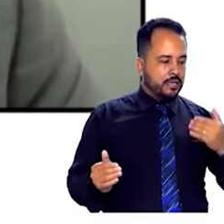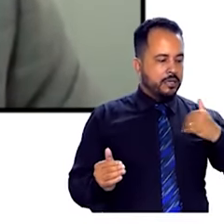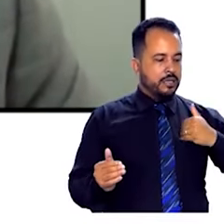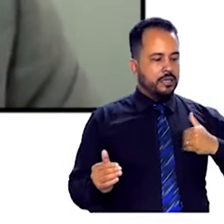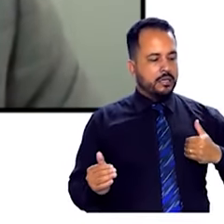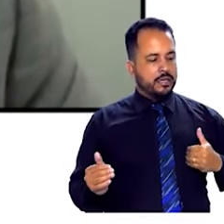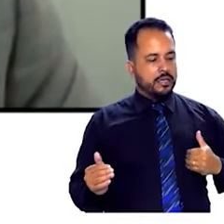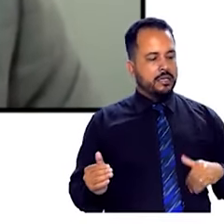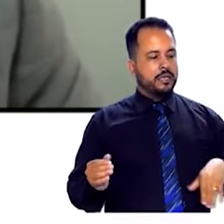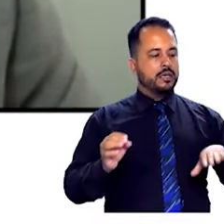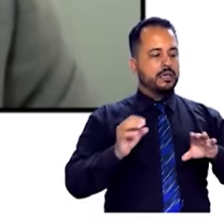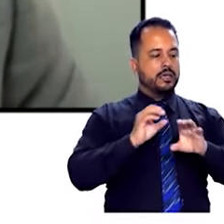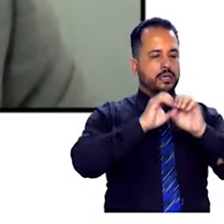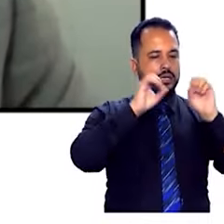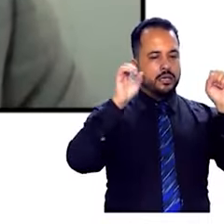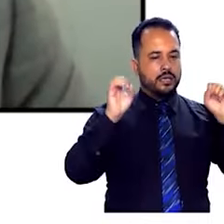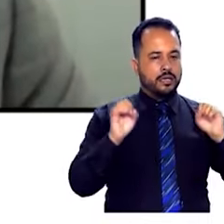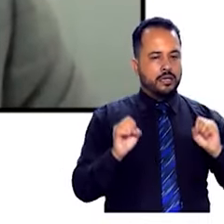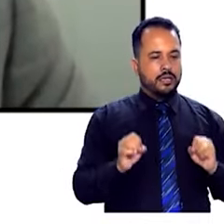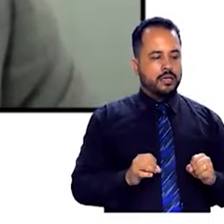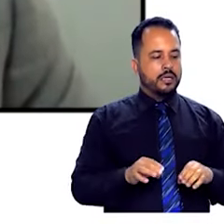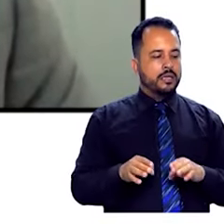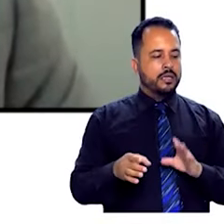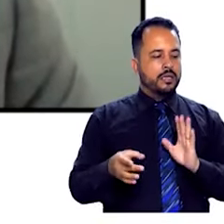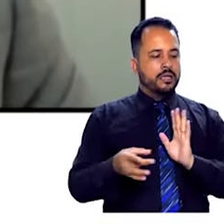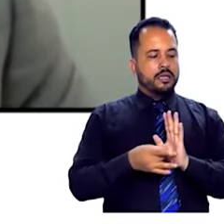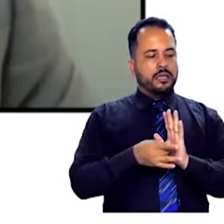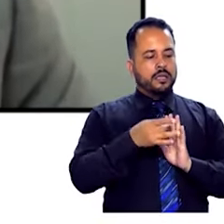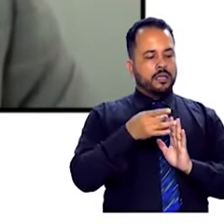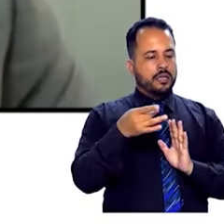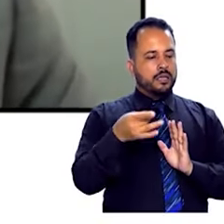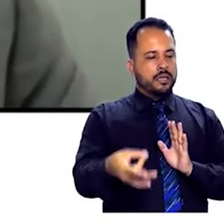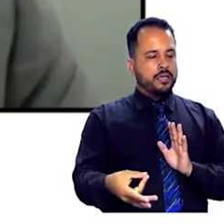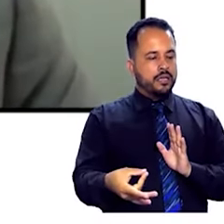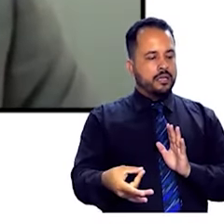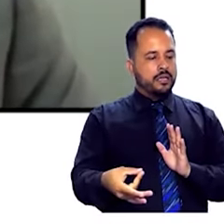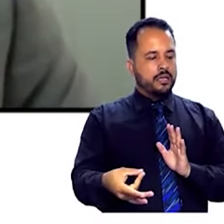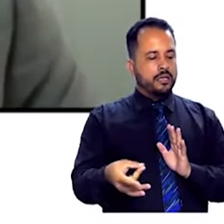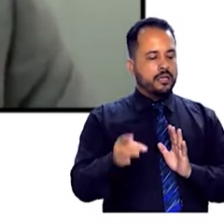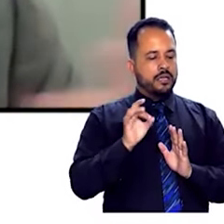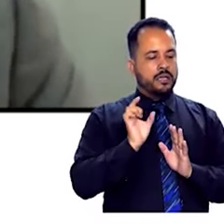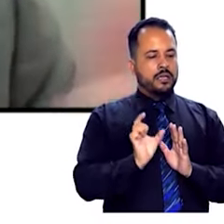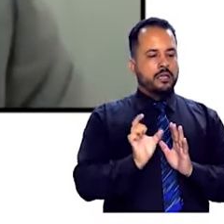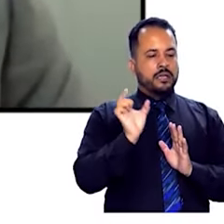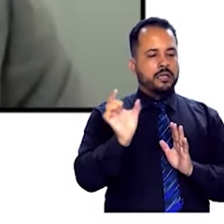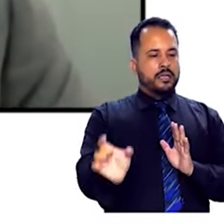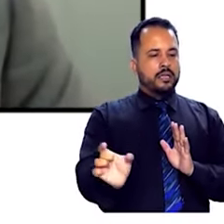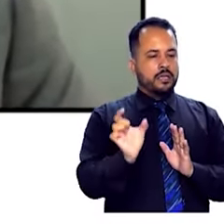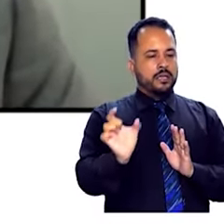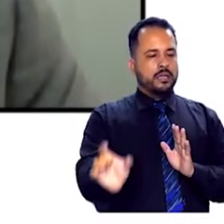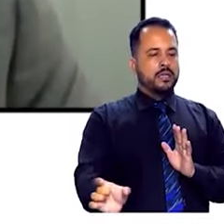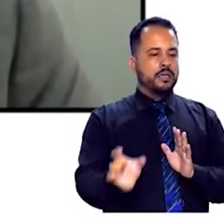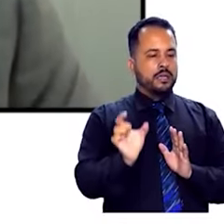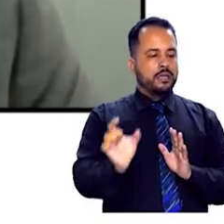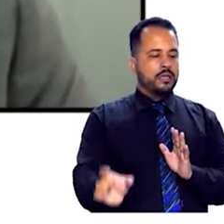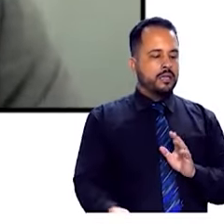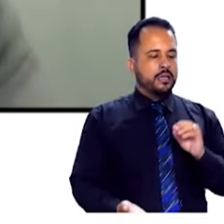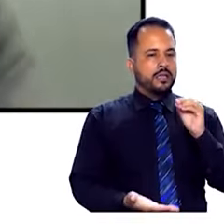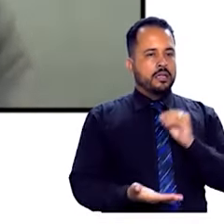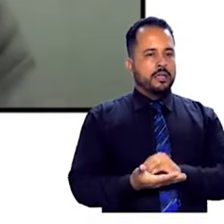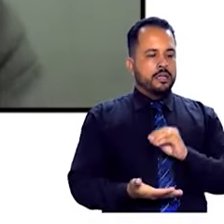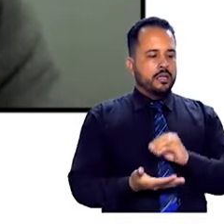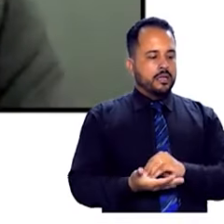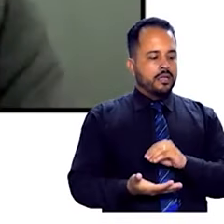acompa nuestro sistema falta de sistematiza y falta de motiva acompan un riesgo Evidente de arbitraria